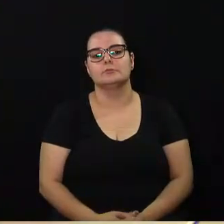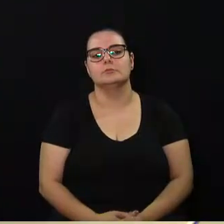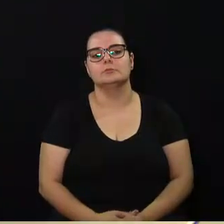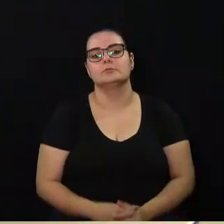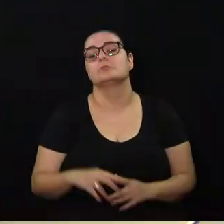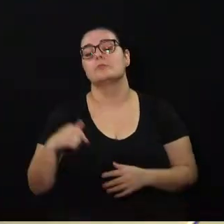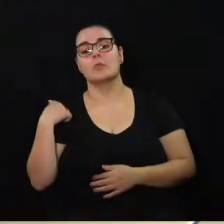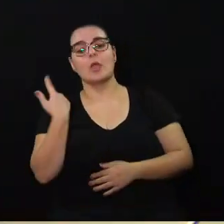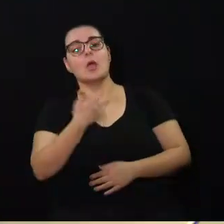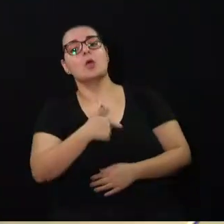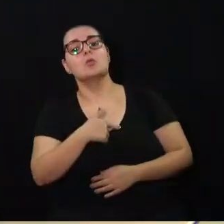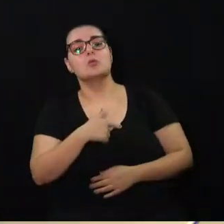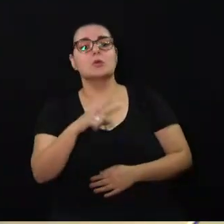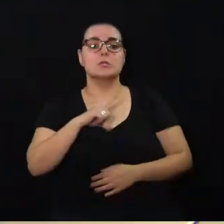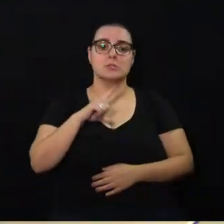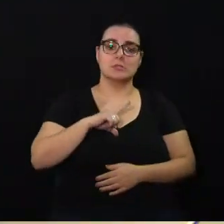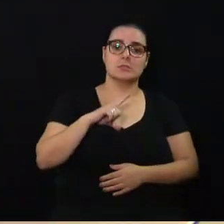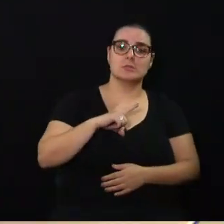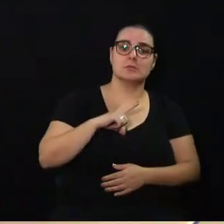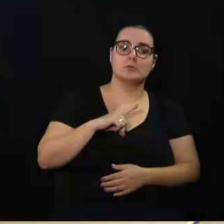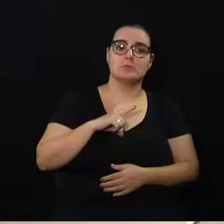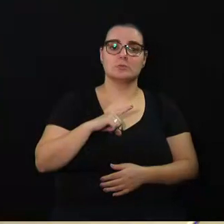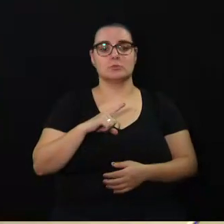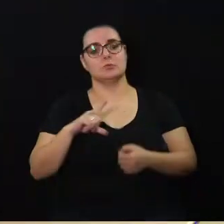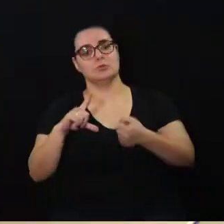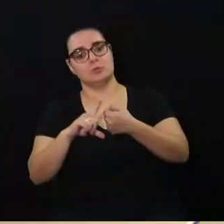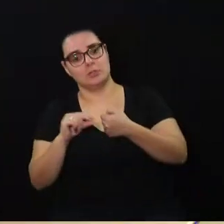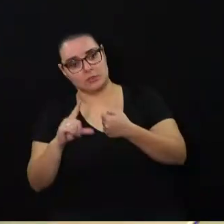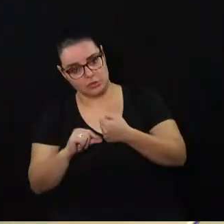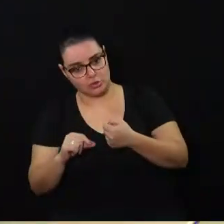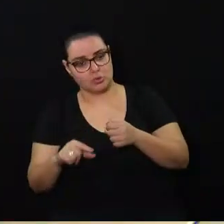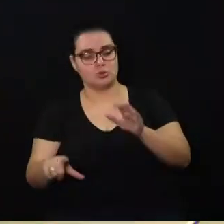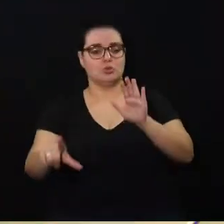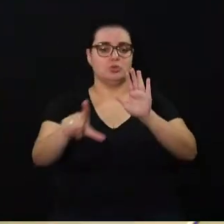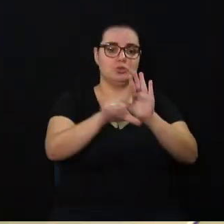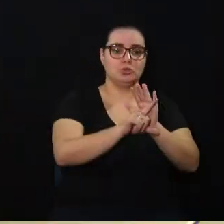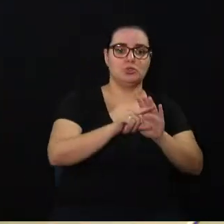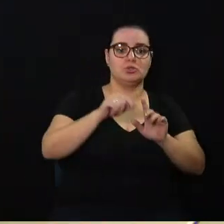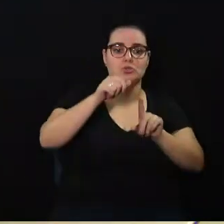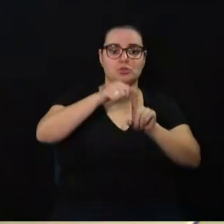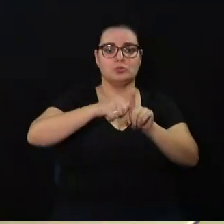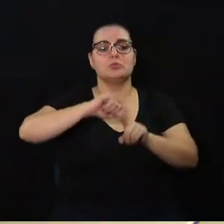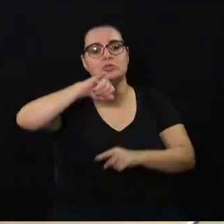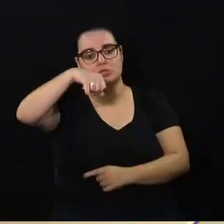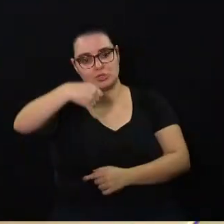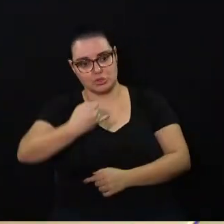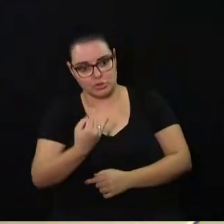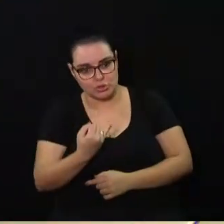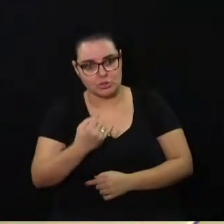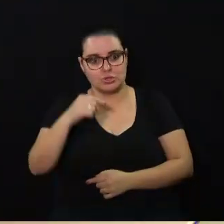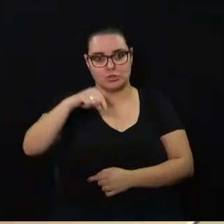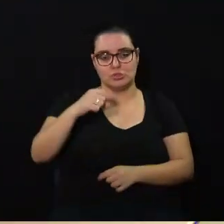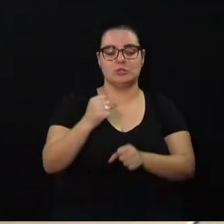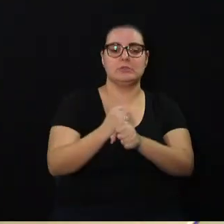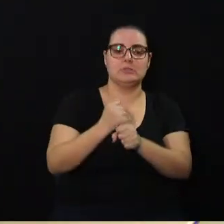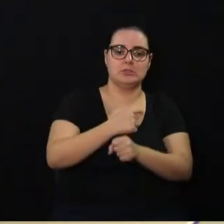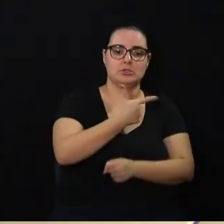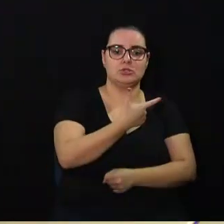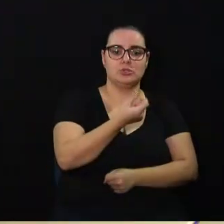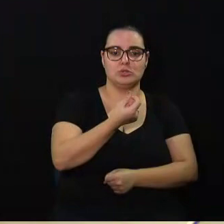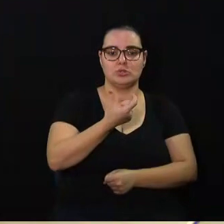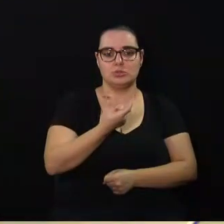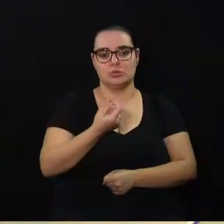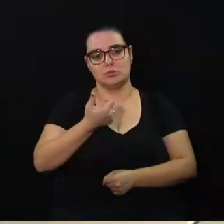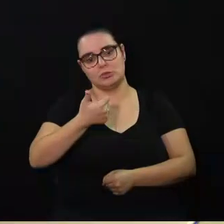nós temos um artigo de lei que na verdade é de janeiro deste ano do estado de são paulo que na verdade